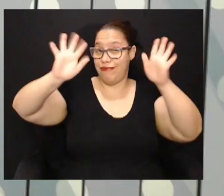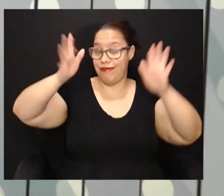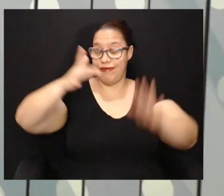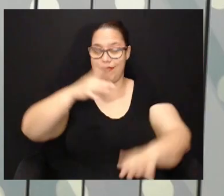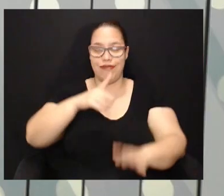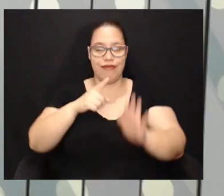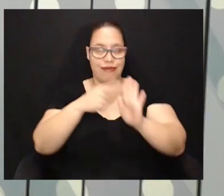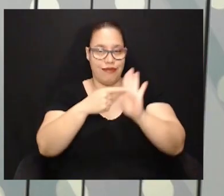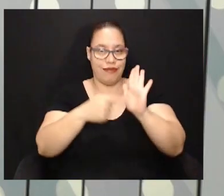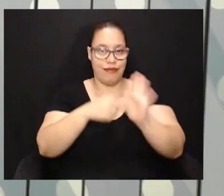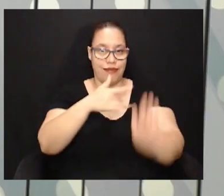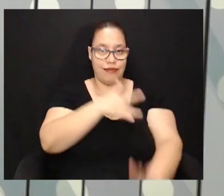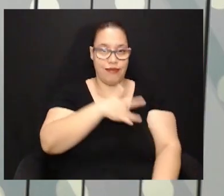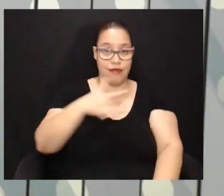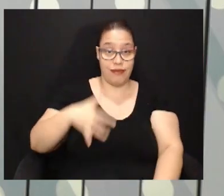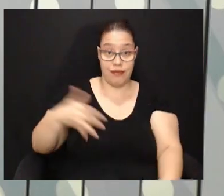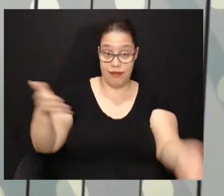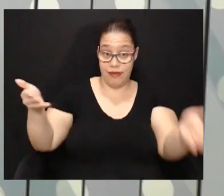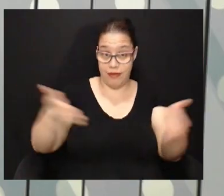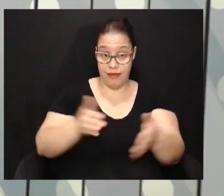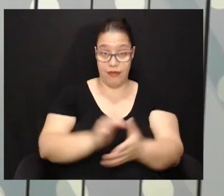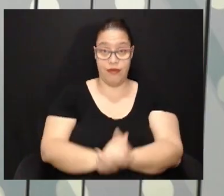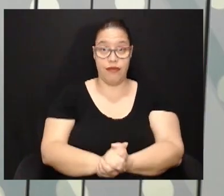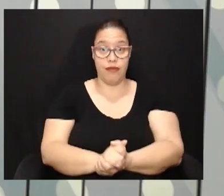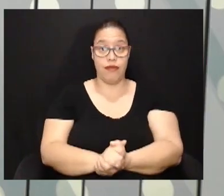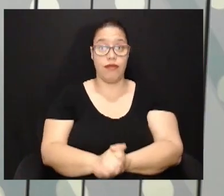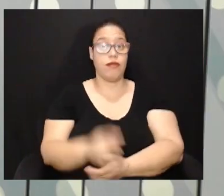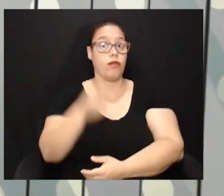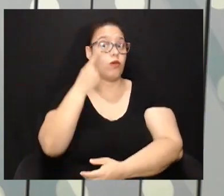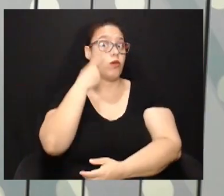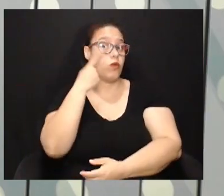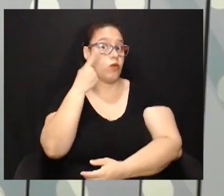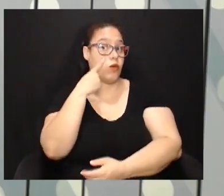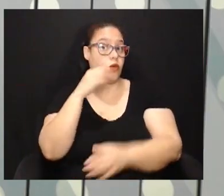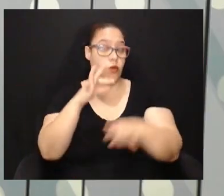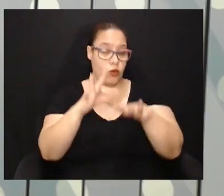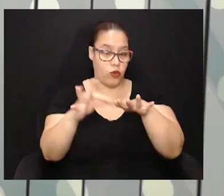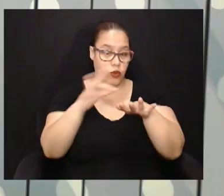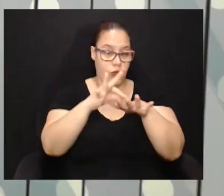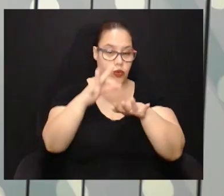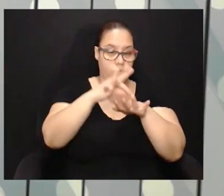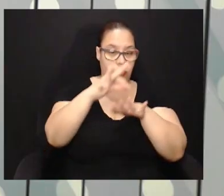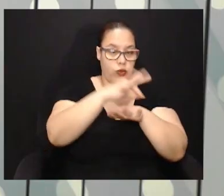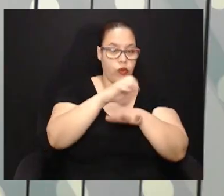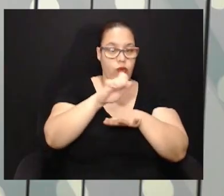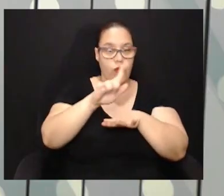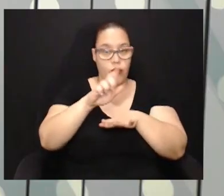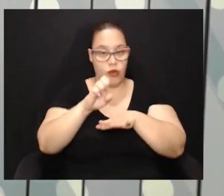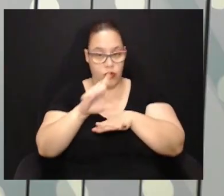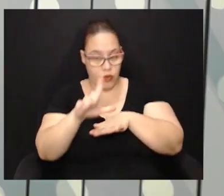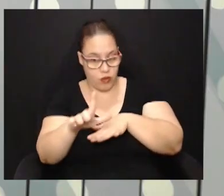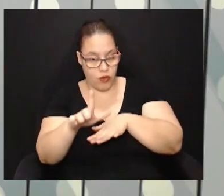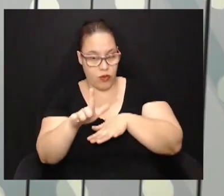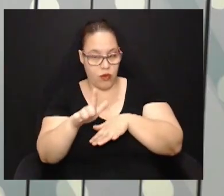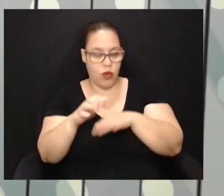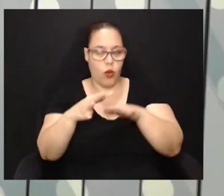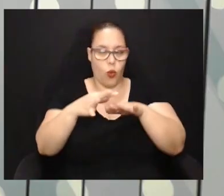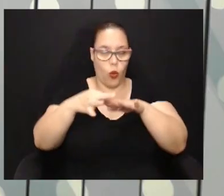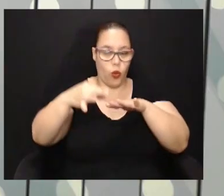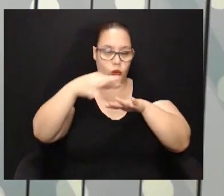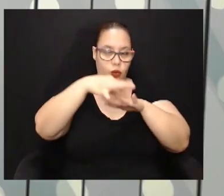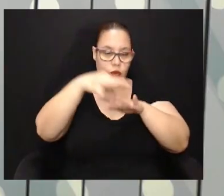Olá, está no ar mais uma edição do Saúde Agora. Hoje vamos falar sobre unhas de gel. Os procedimentos